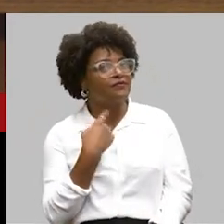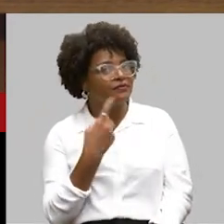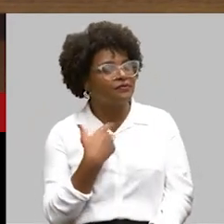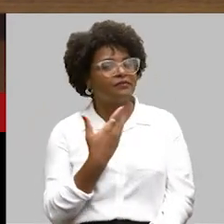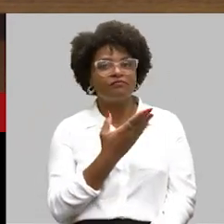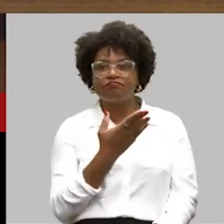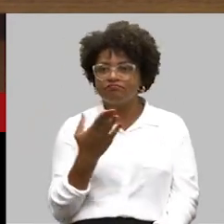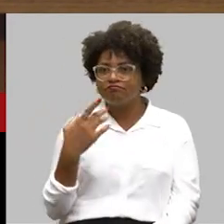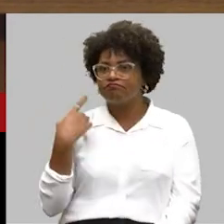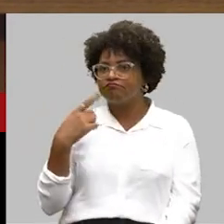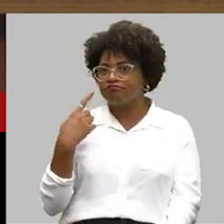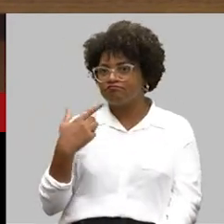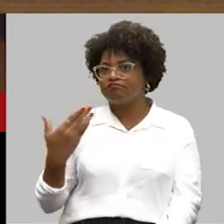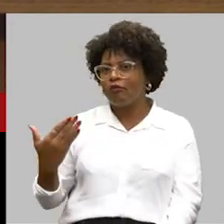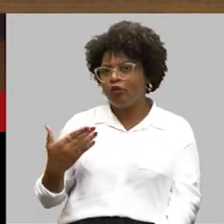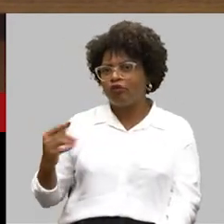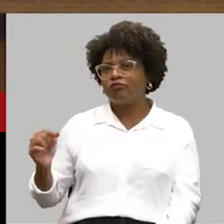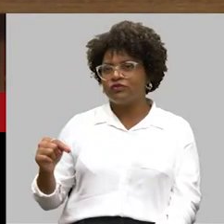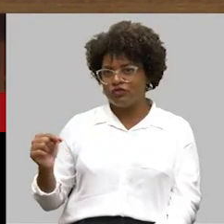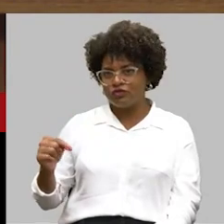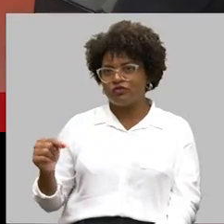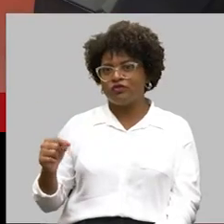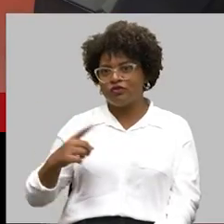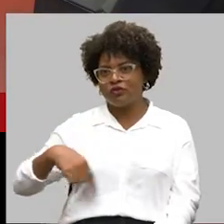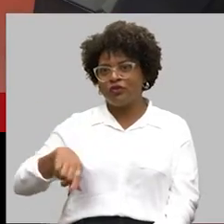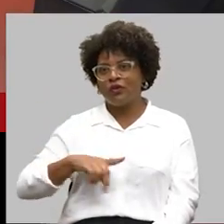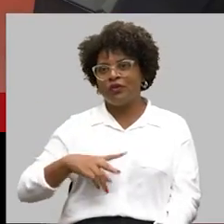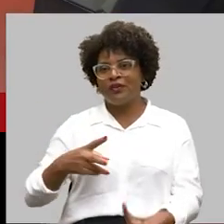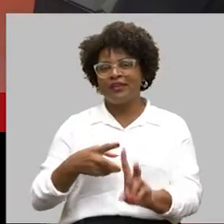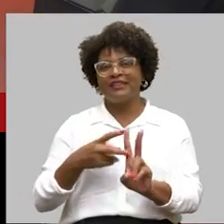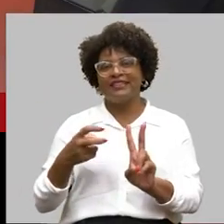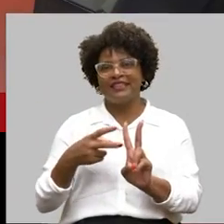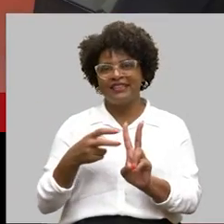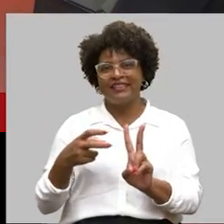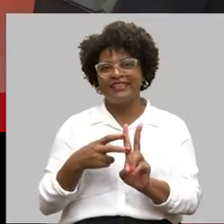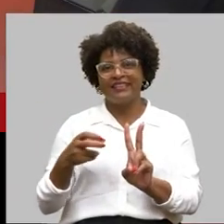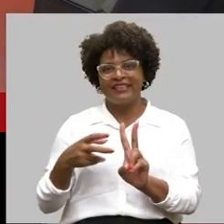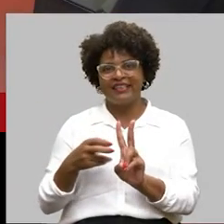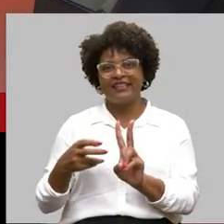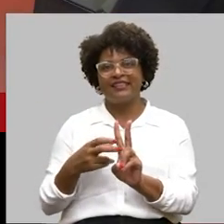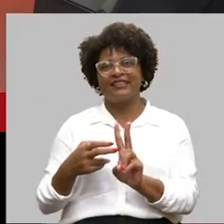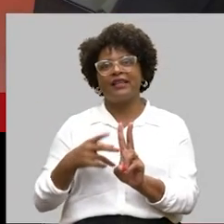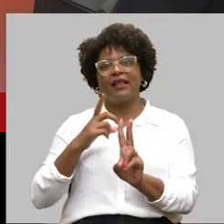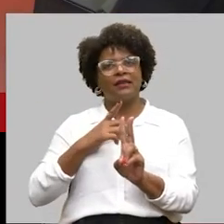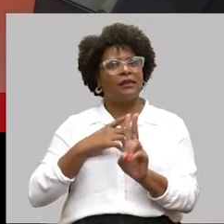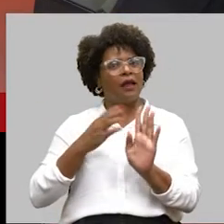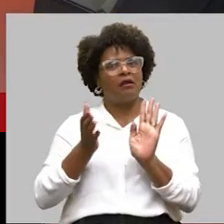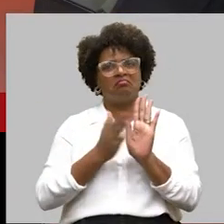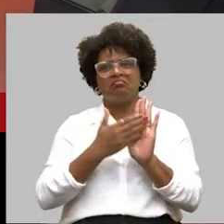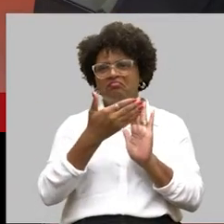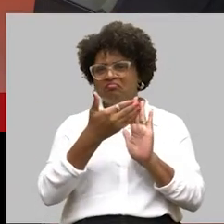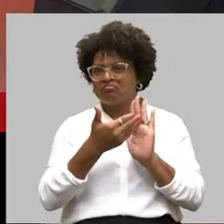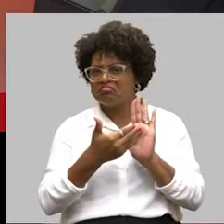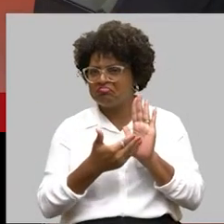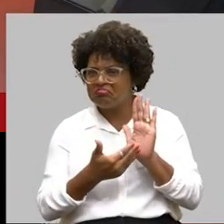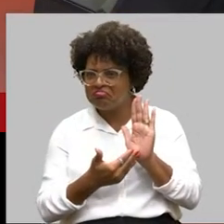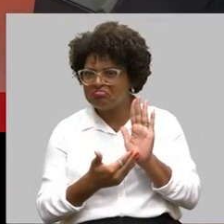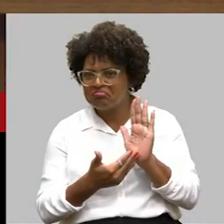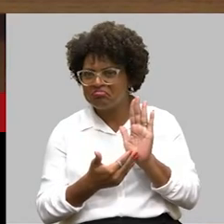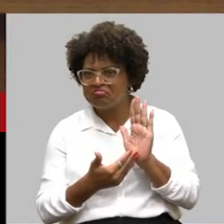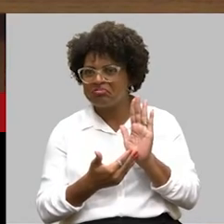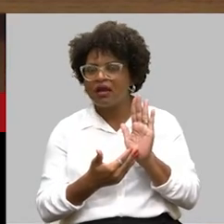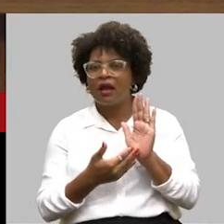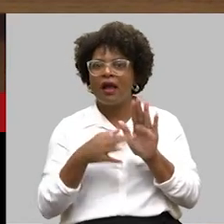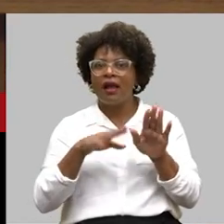gente assim hoje nós povos indígenas mas eu entendo que todos os outros relatos eh tentam estão tentando